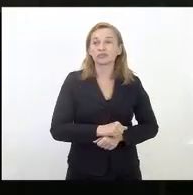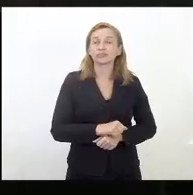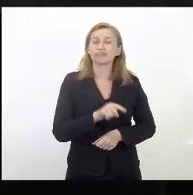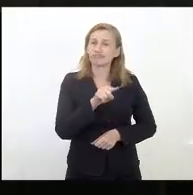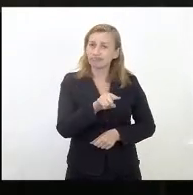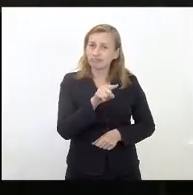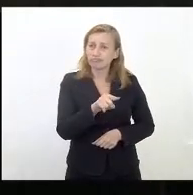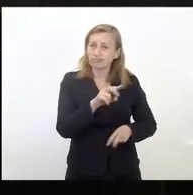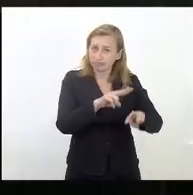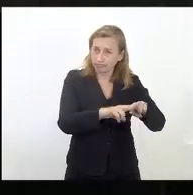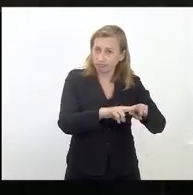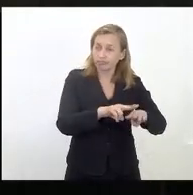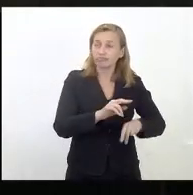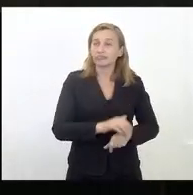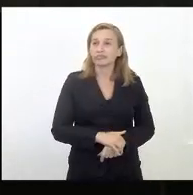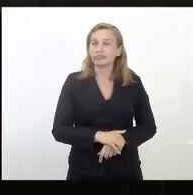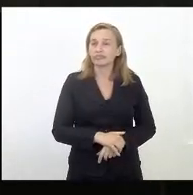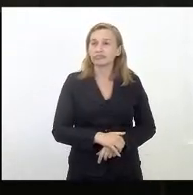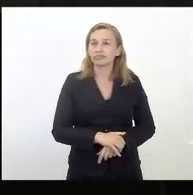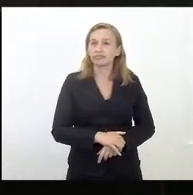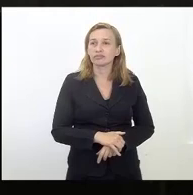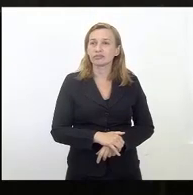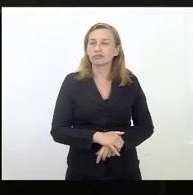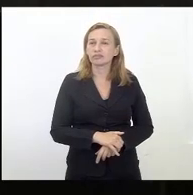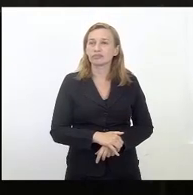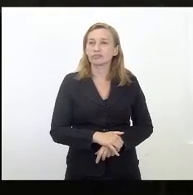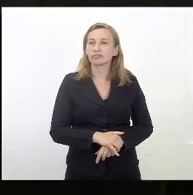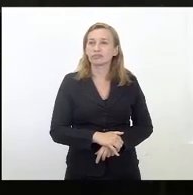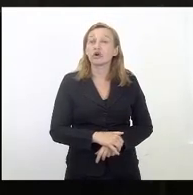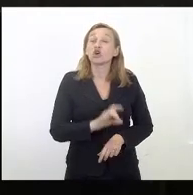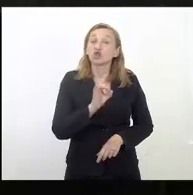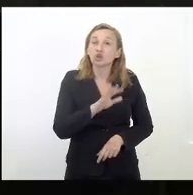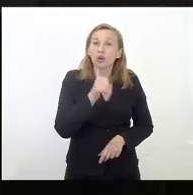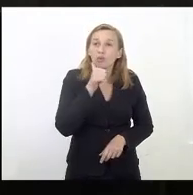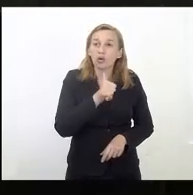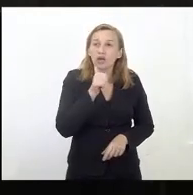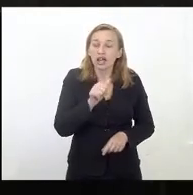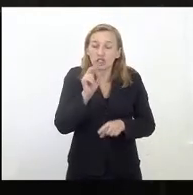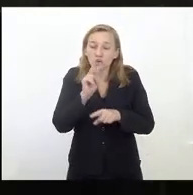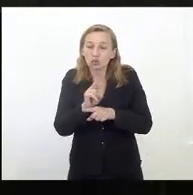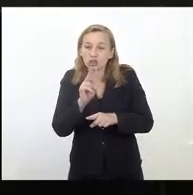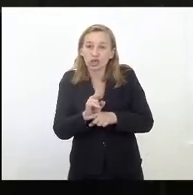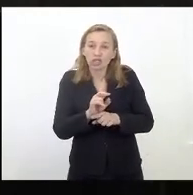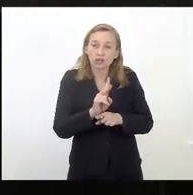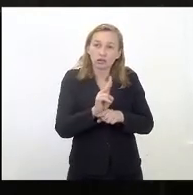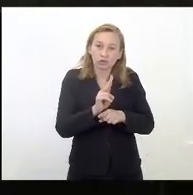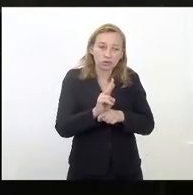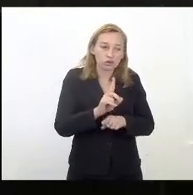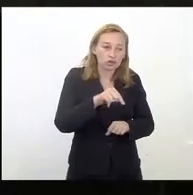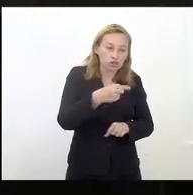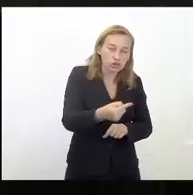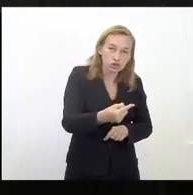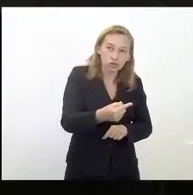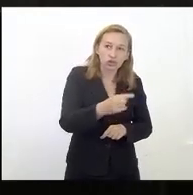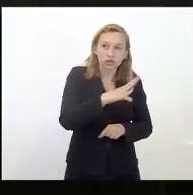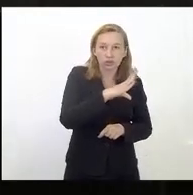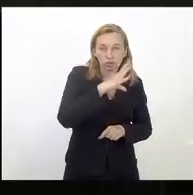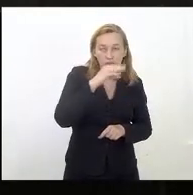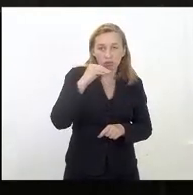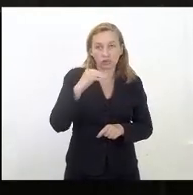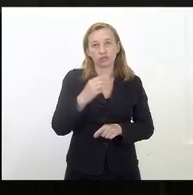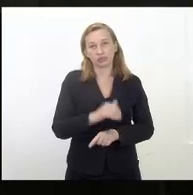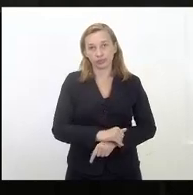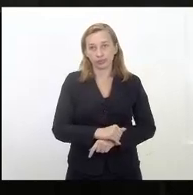ali internadas que haja apenas e exclusivamente Agentes do sexo feminino a gente